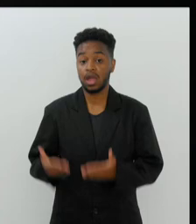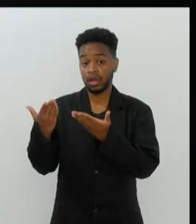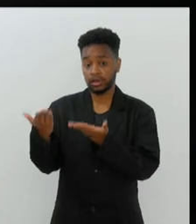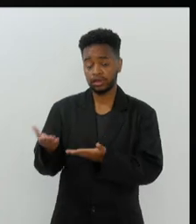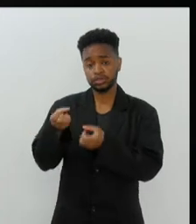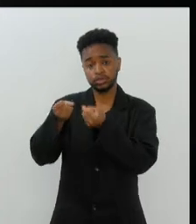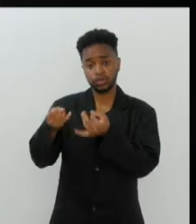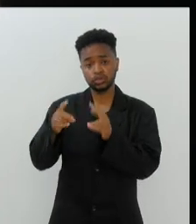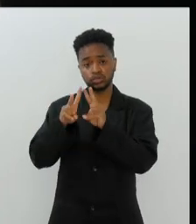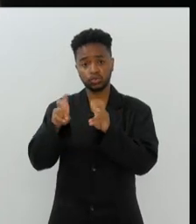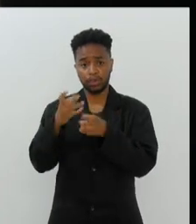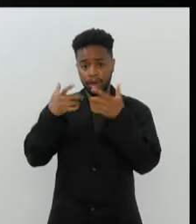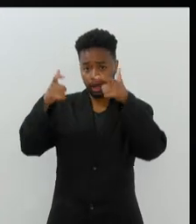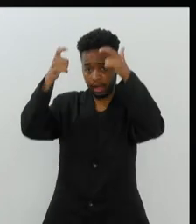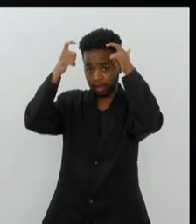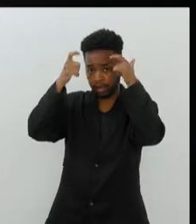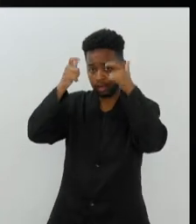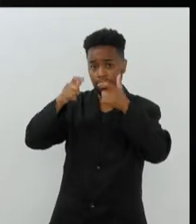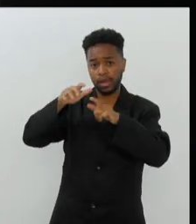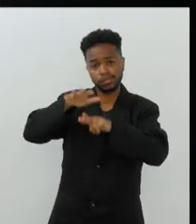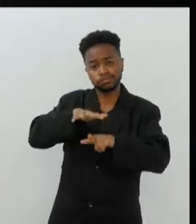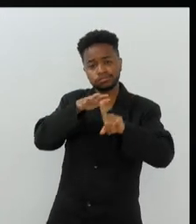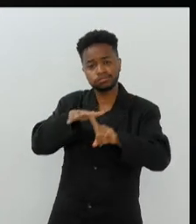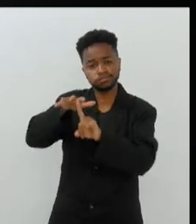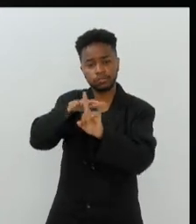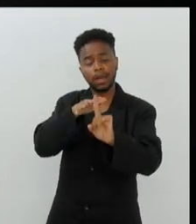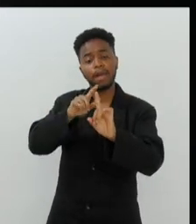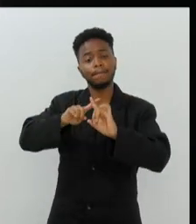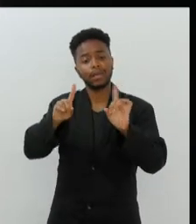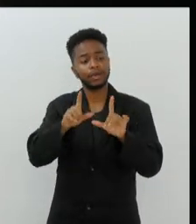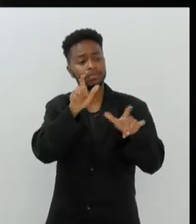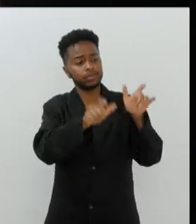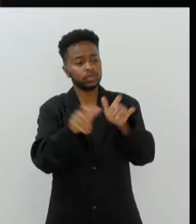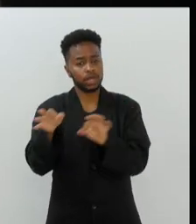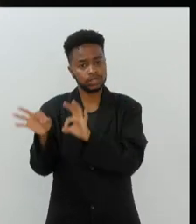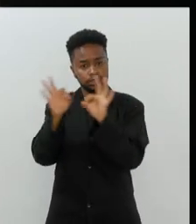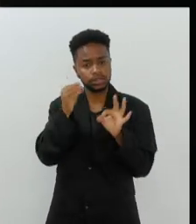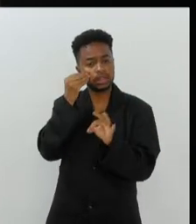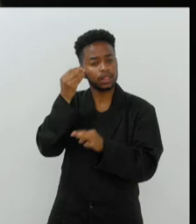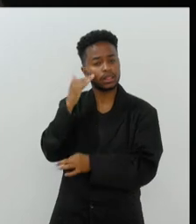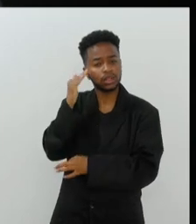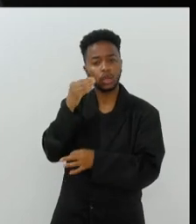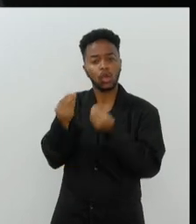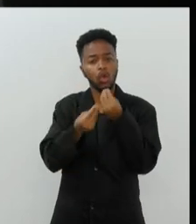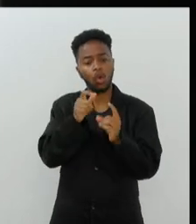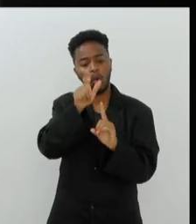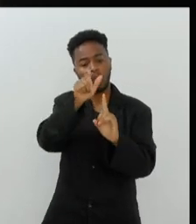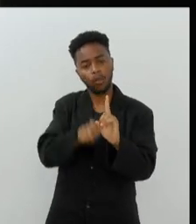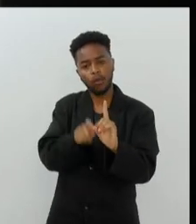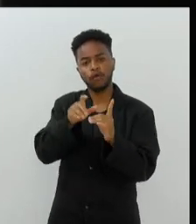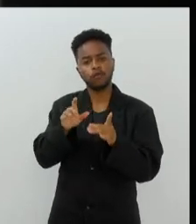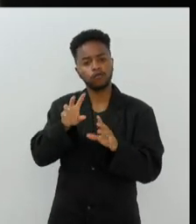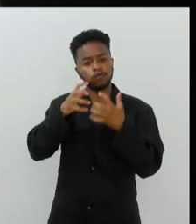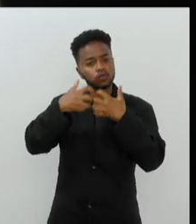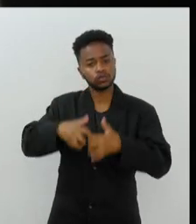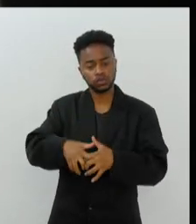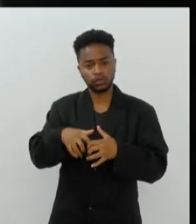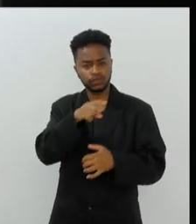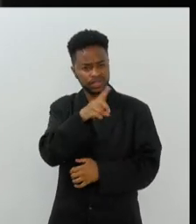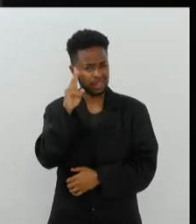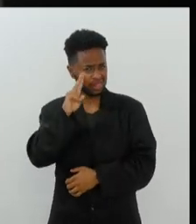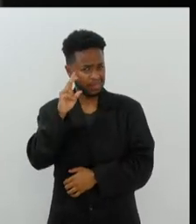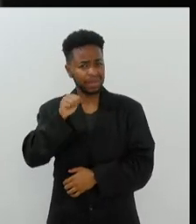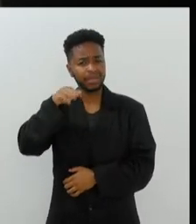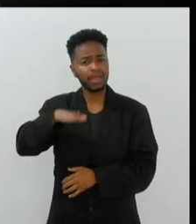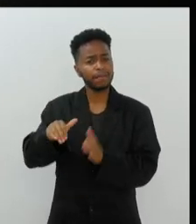André, falando em rainha de bateria, né, para o nosso público entender... A tradição desse personagem, né, dessa figura tão importante.